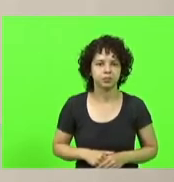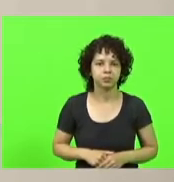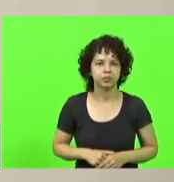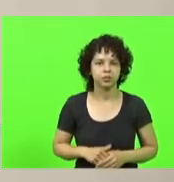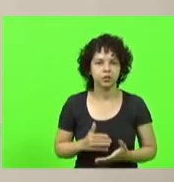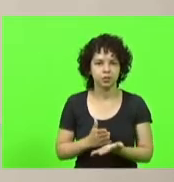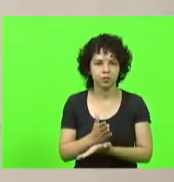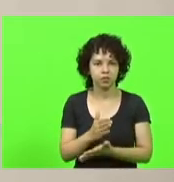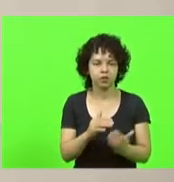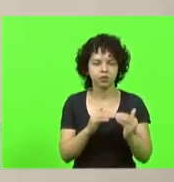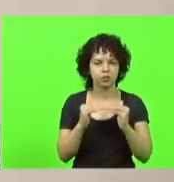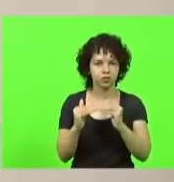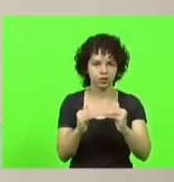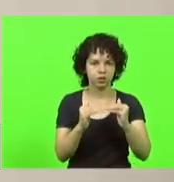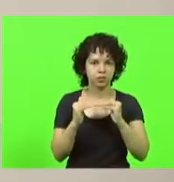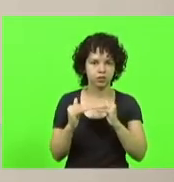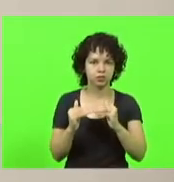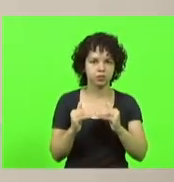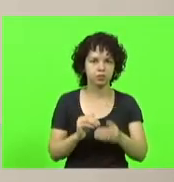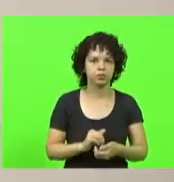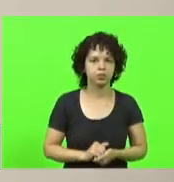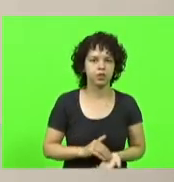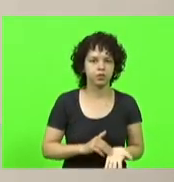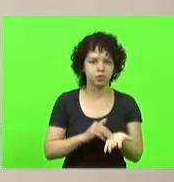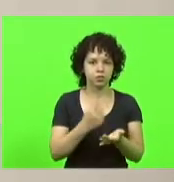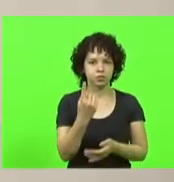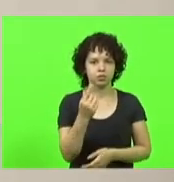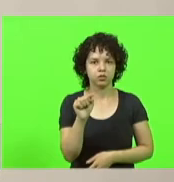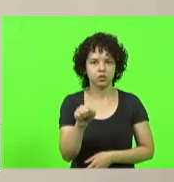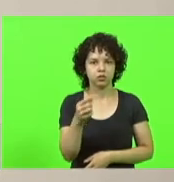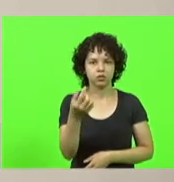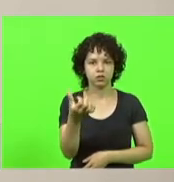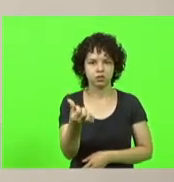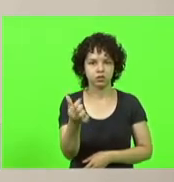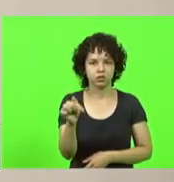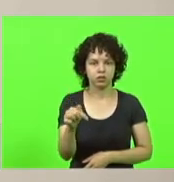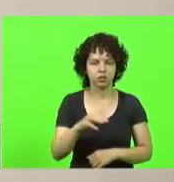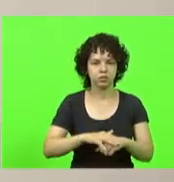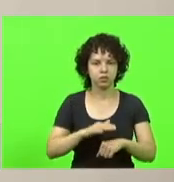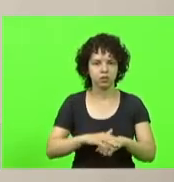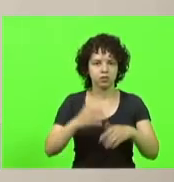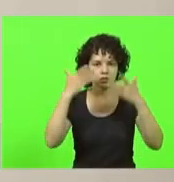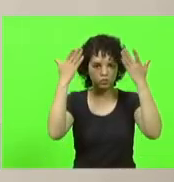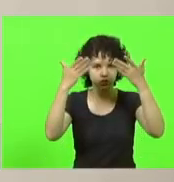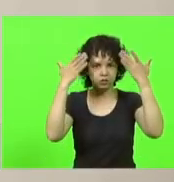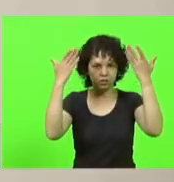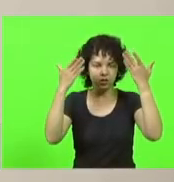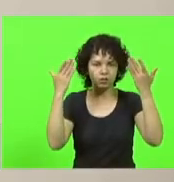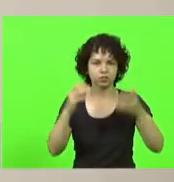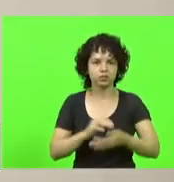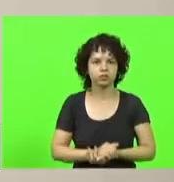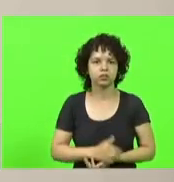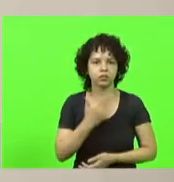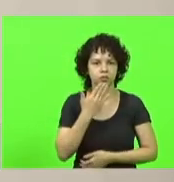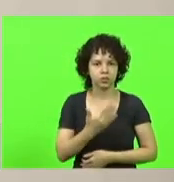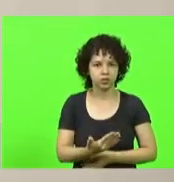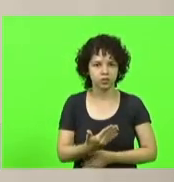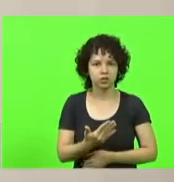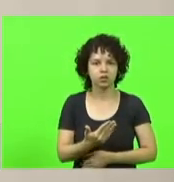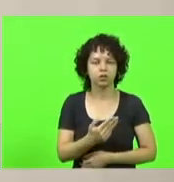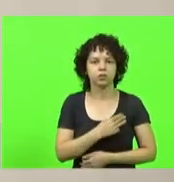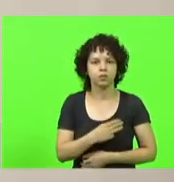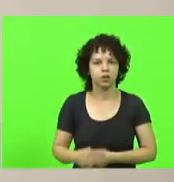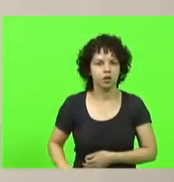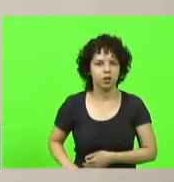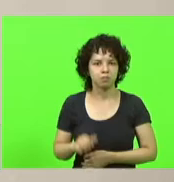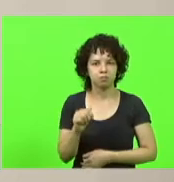encontram. Aprovado por unanimidade. Moção 1167, autor deputado José Milton Schaefer, apelando ao ministro do Mapa e demais